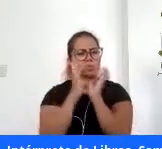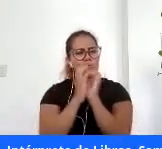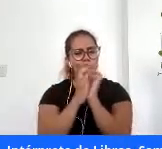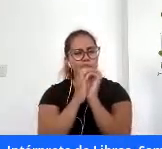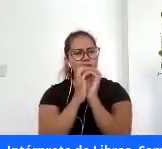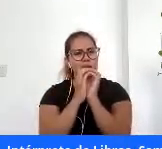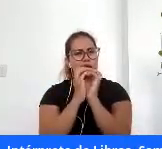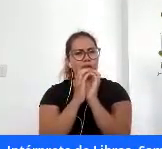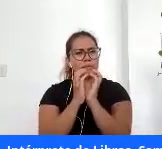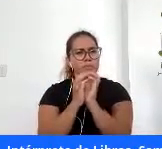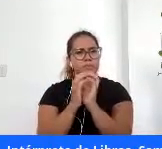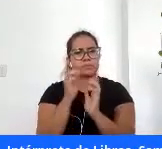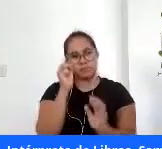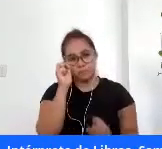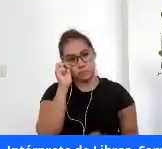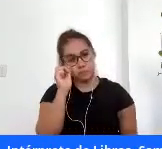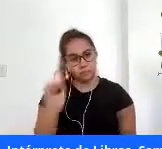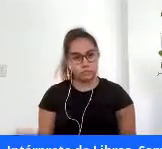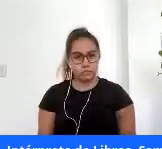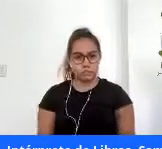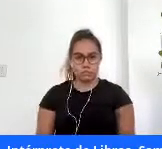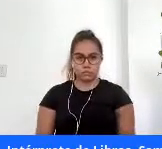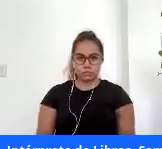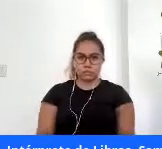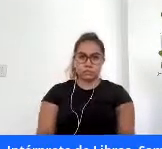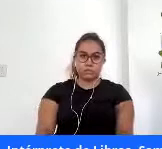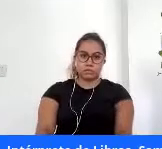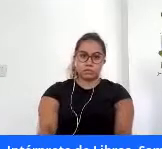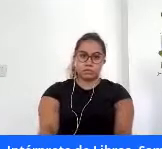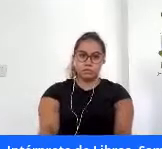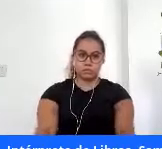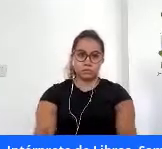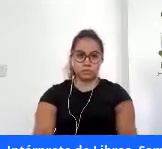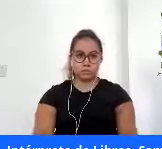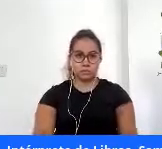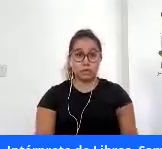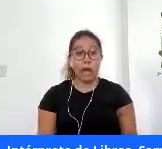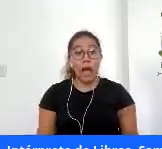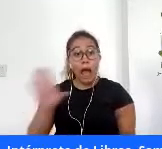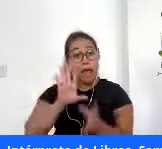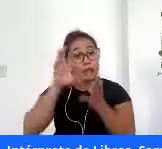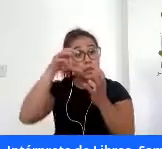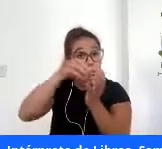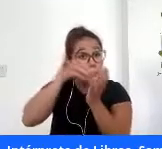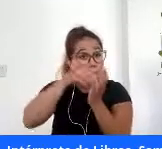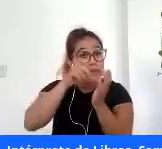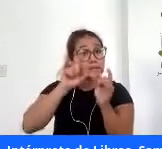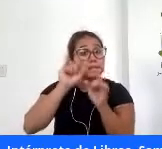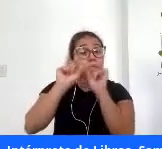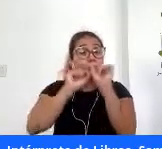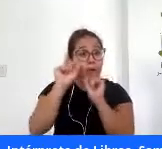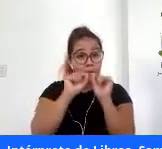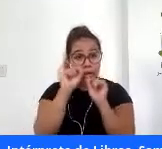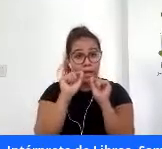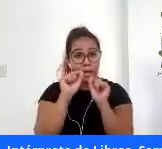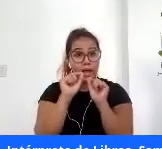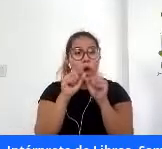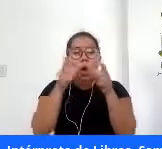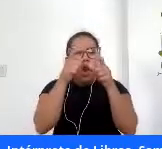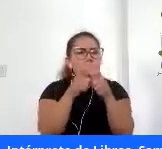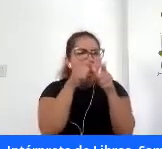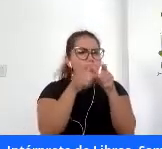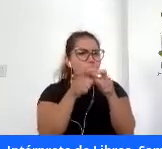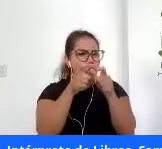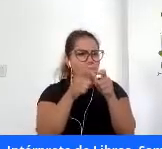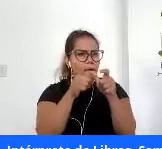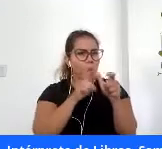um dos hemisférios do cérebro, uma das laterais do cérebro, e aqui está exemplificando, né, esquematizando justamente o local onde